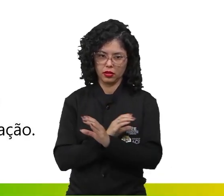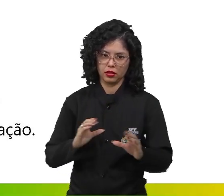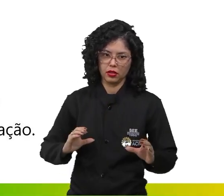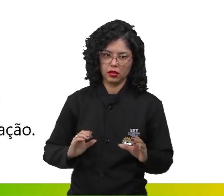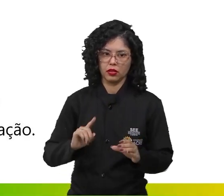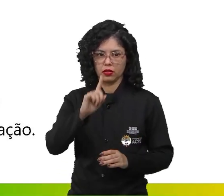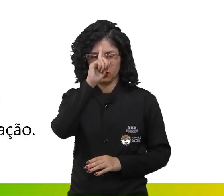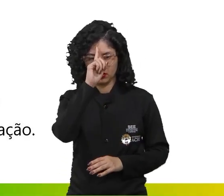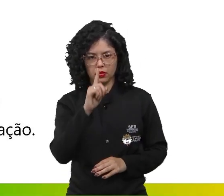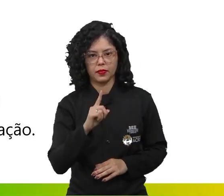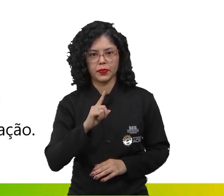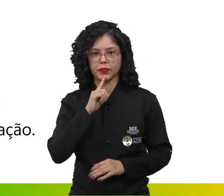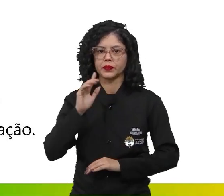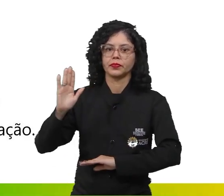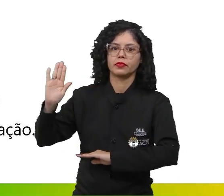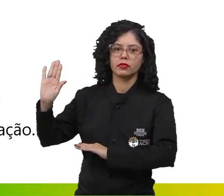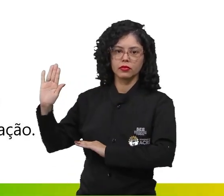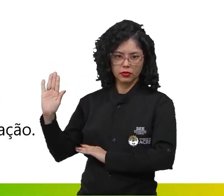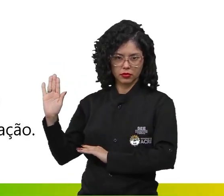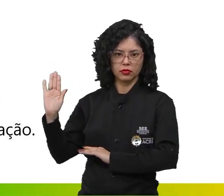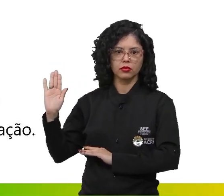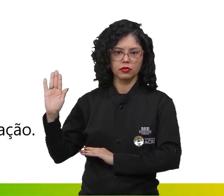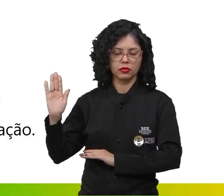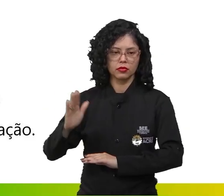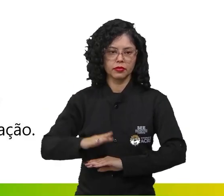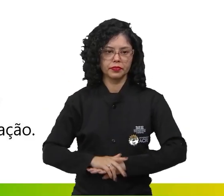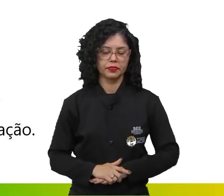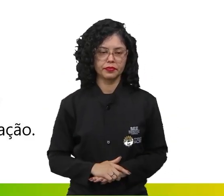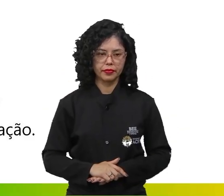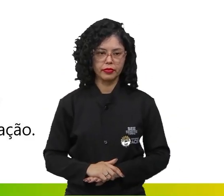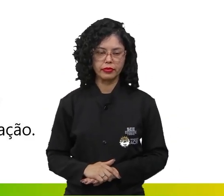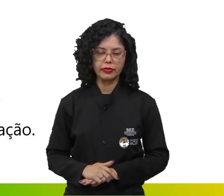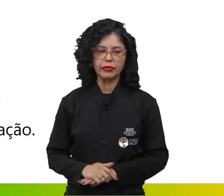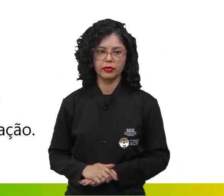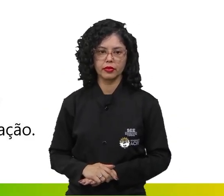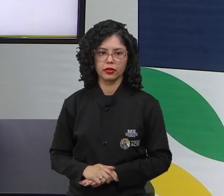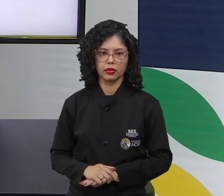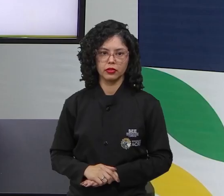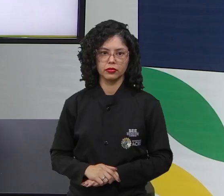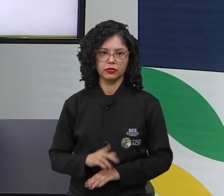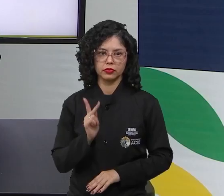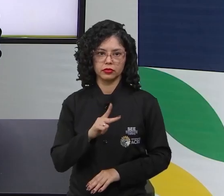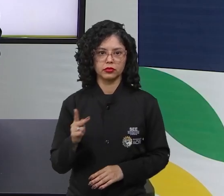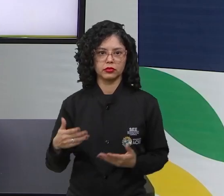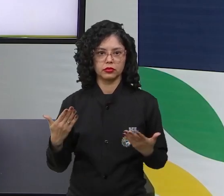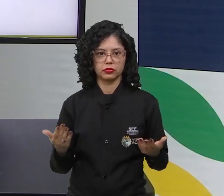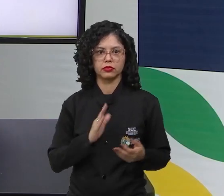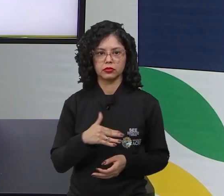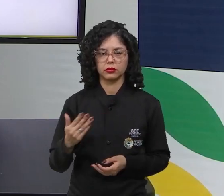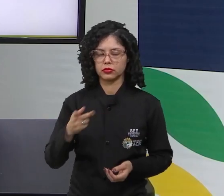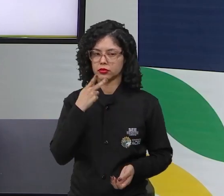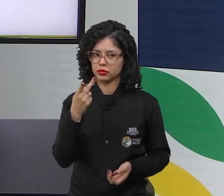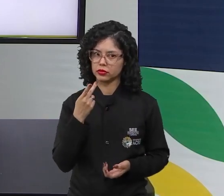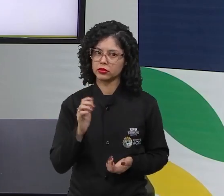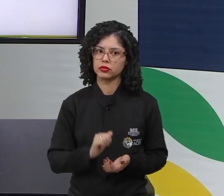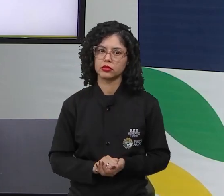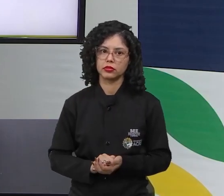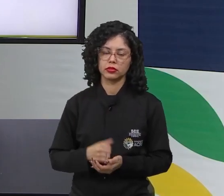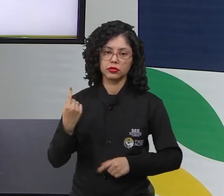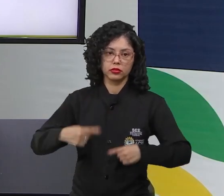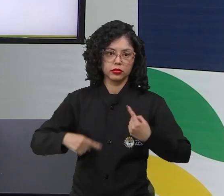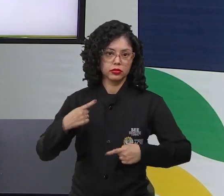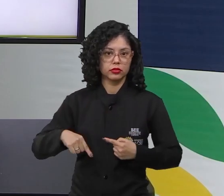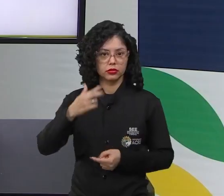credibilidade, na confiança e imagem do candidato. Como assim, professora? Quando a gente fala de uma campanha